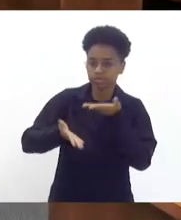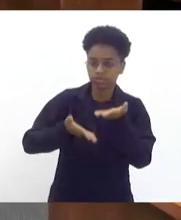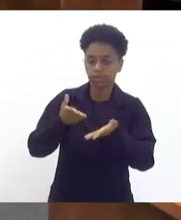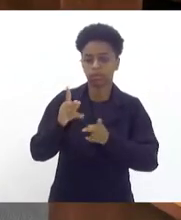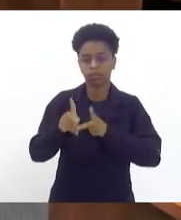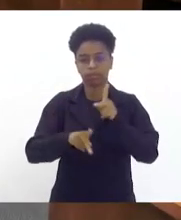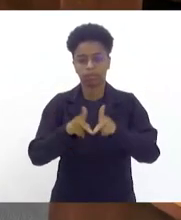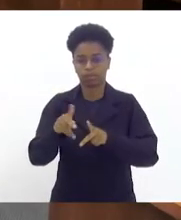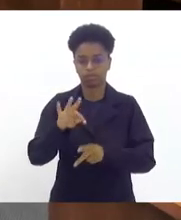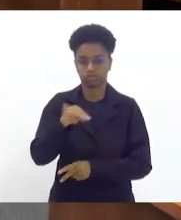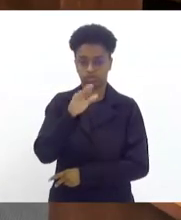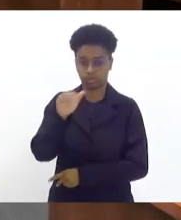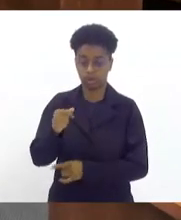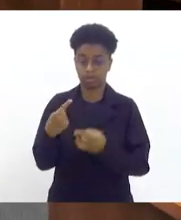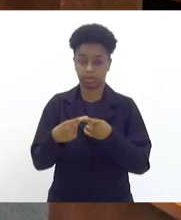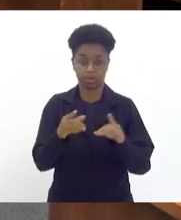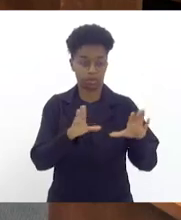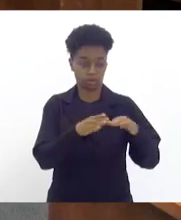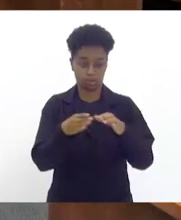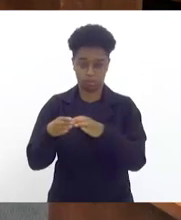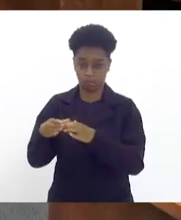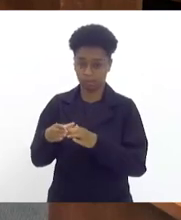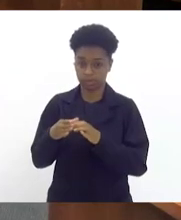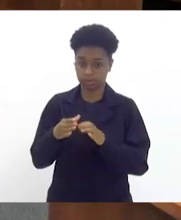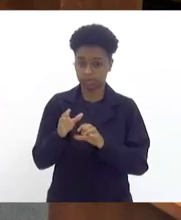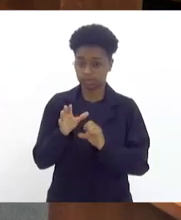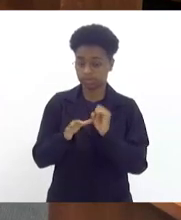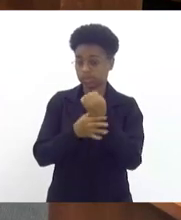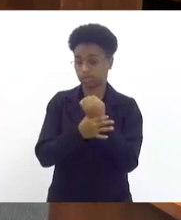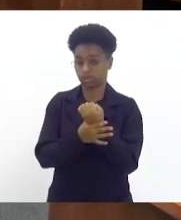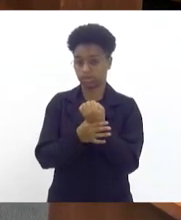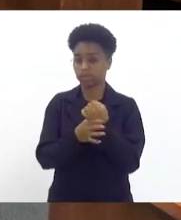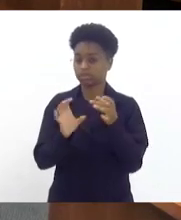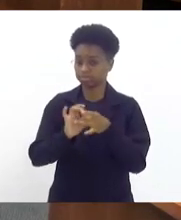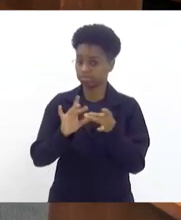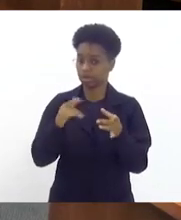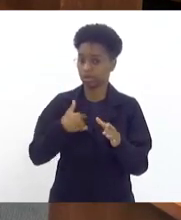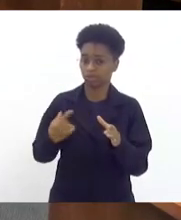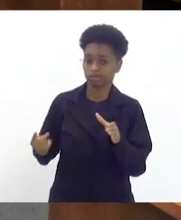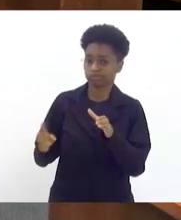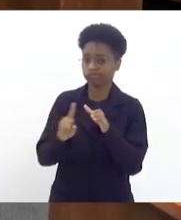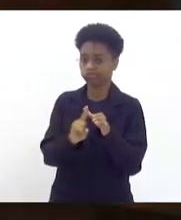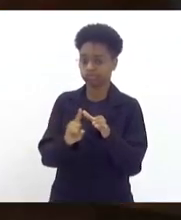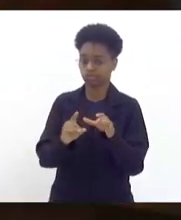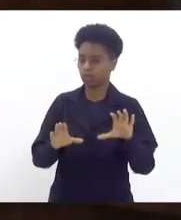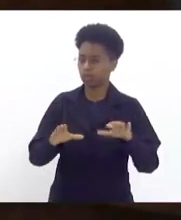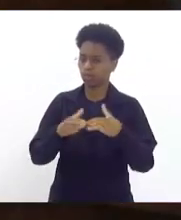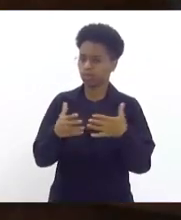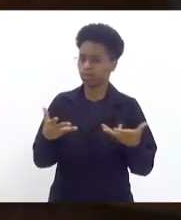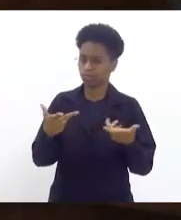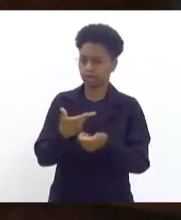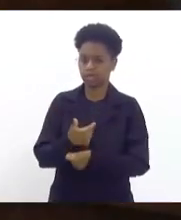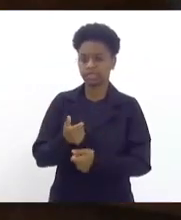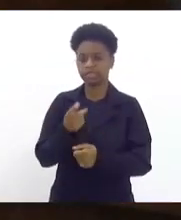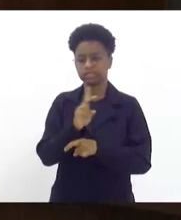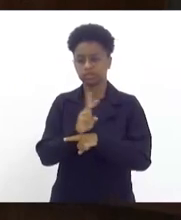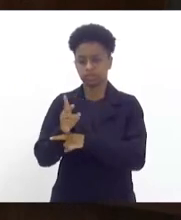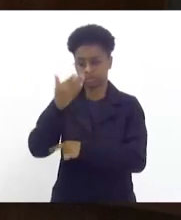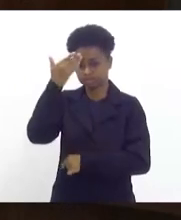equipes de segurança que ali estão me permitiram compor ali fazer parte de um grande time o pessoal de segurança presente